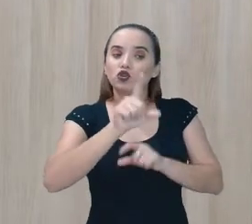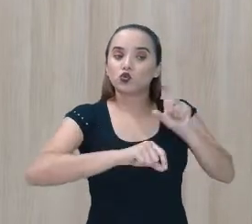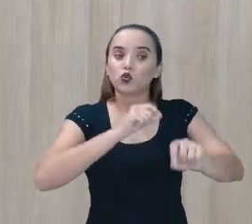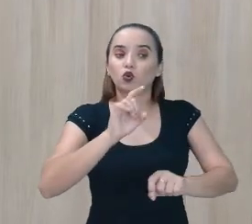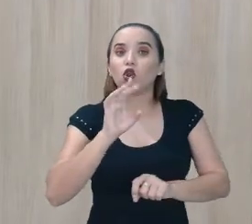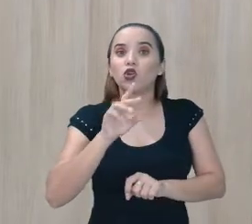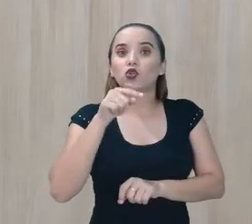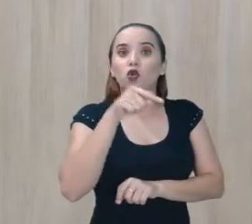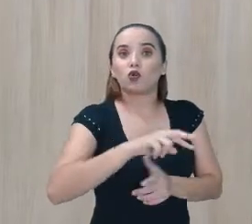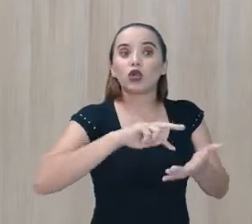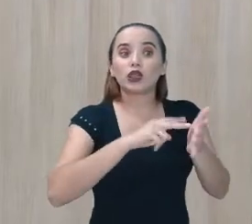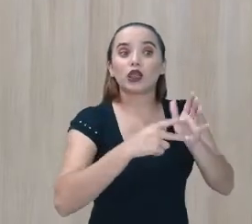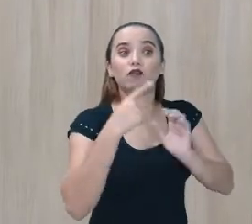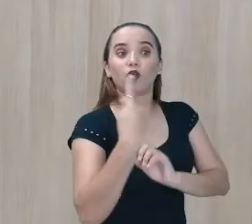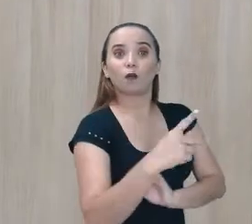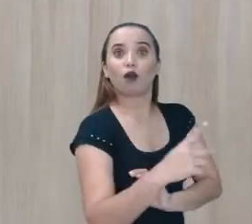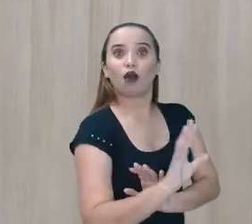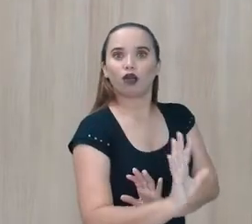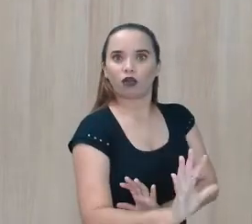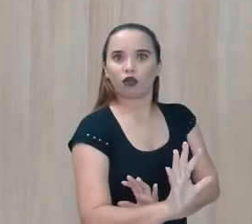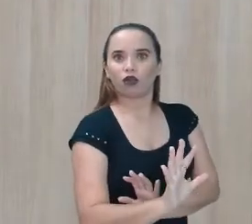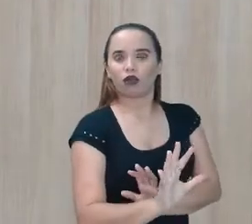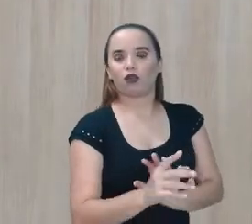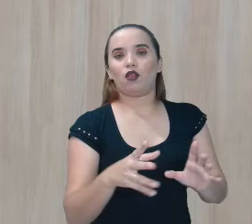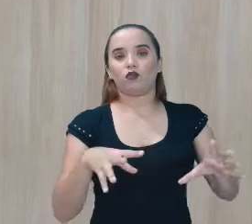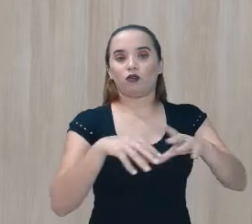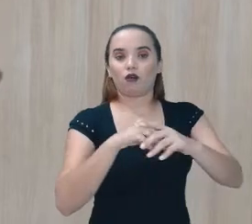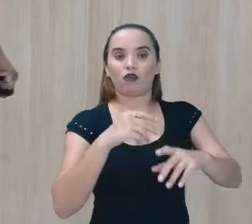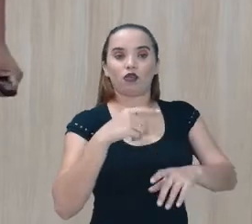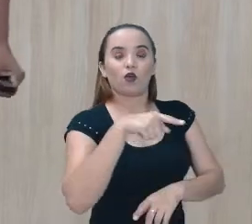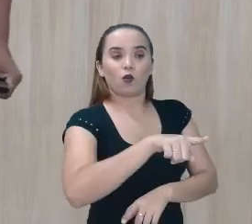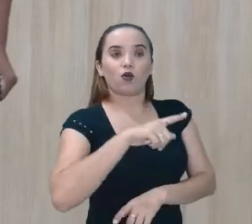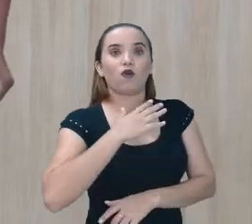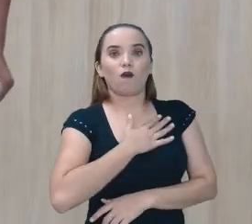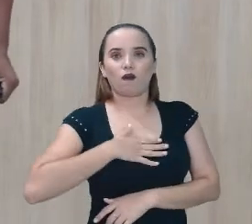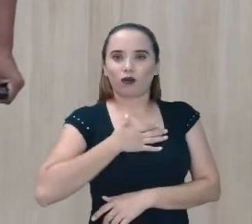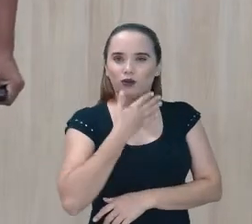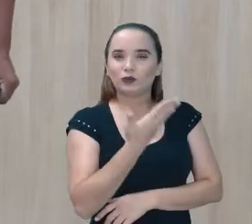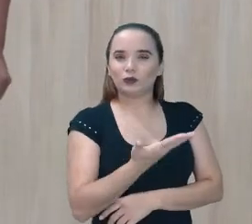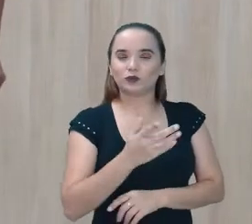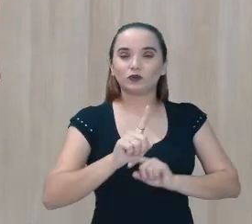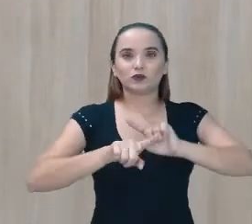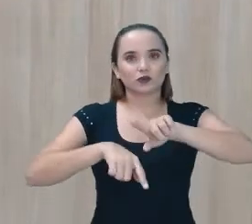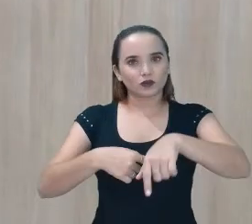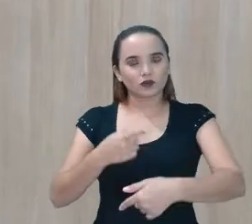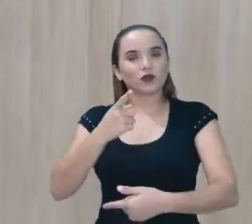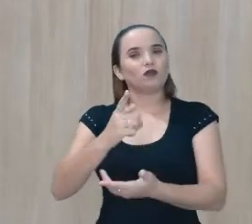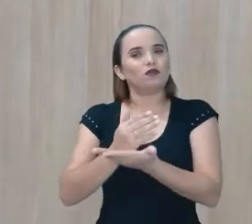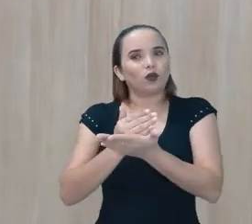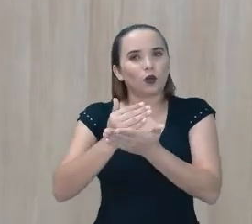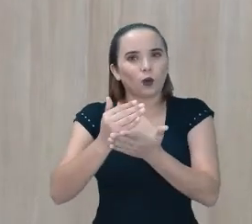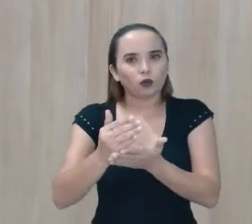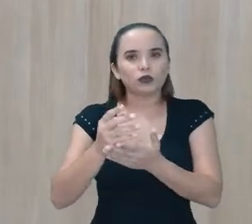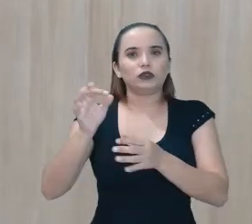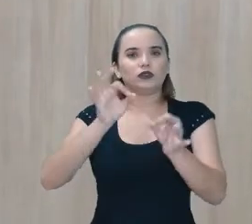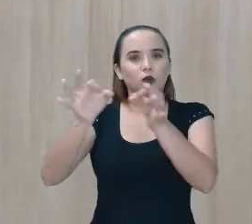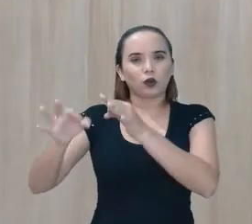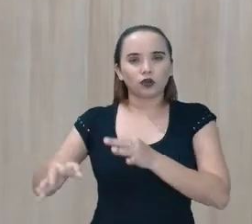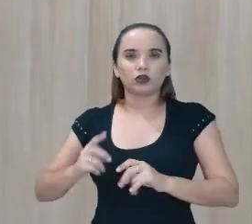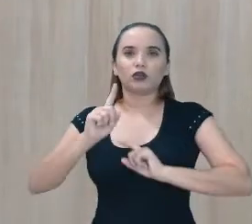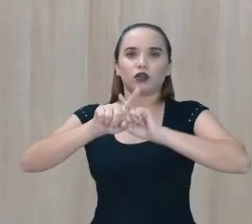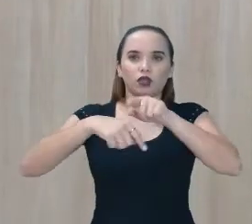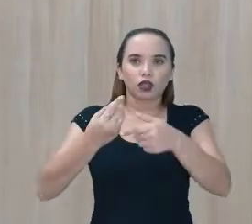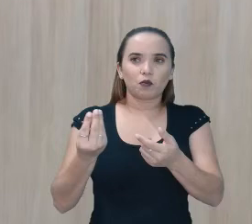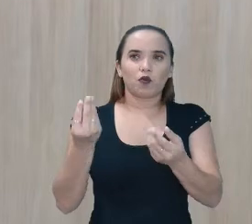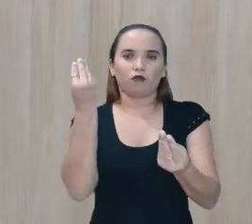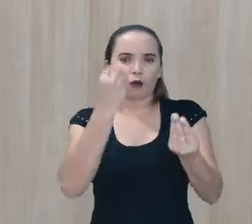começa a fazer esse jogo aqui. Então, depois vai colar em cada tampa e